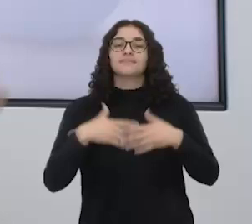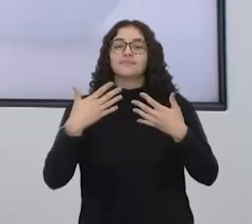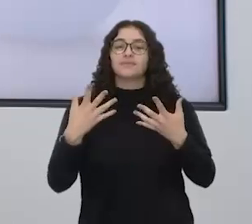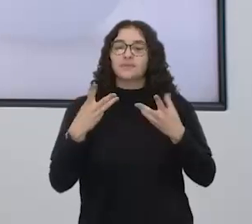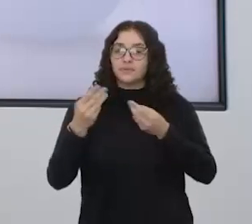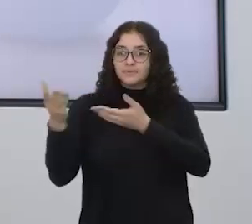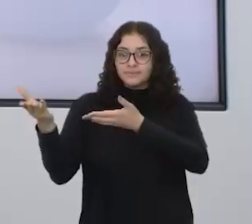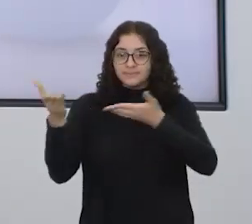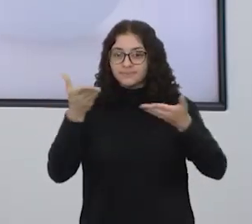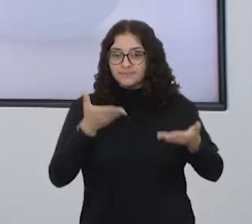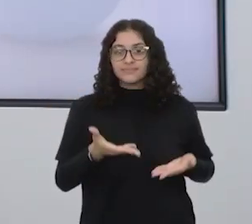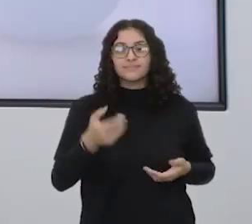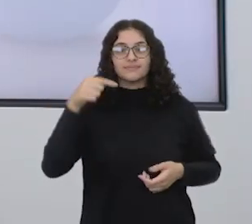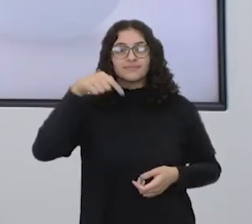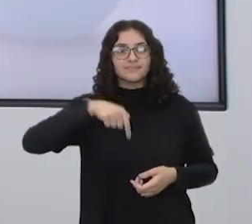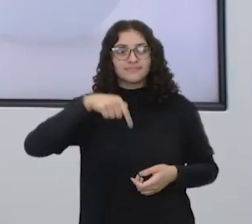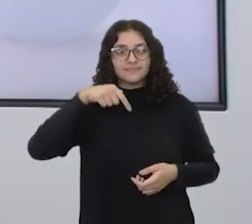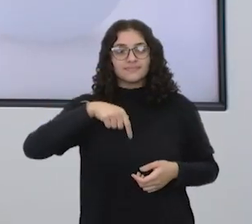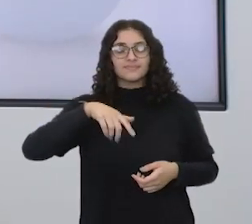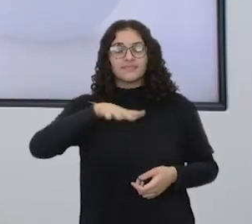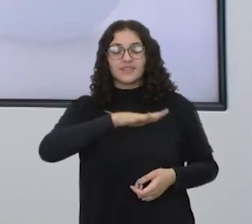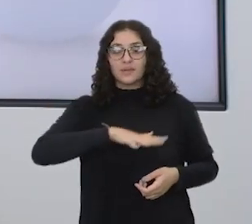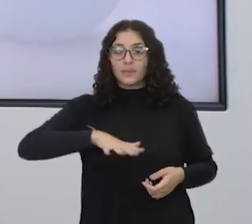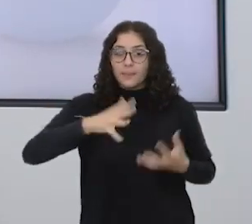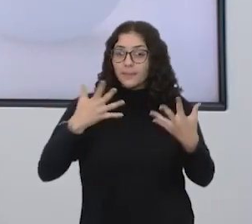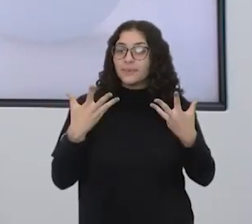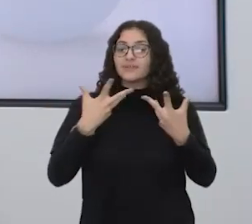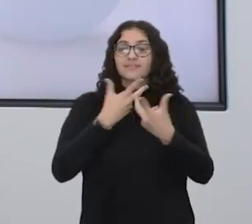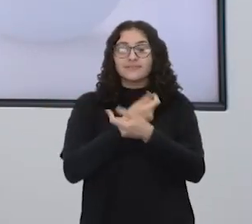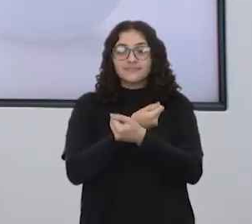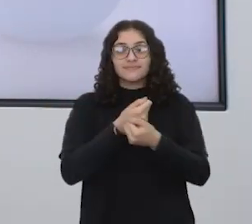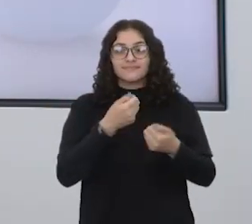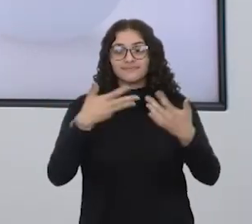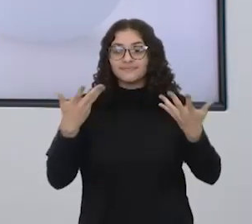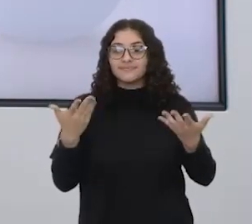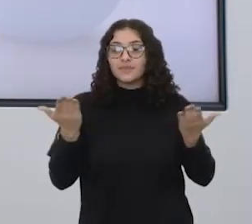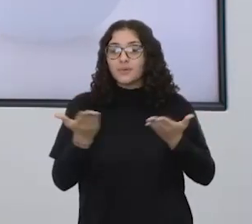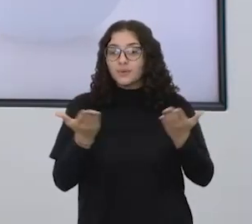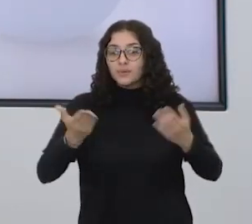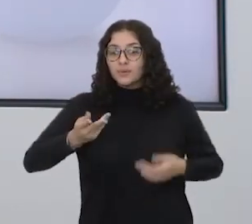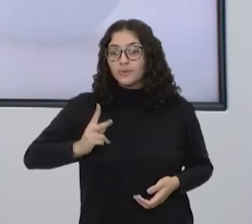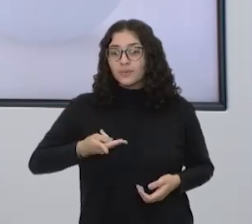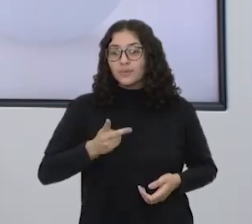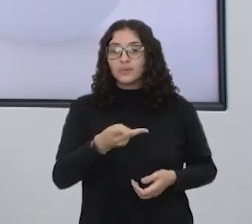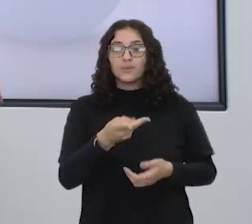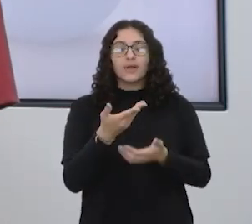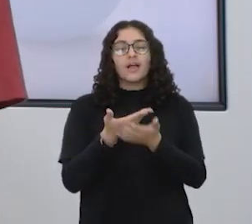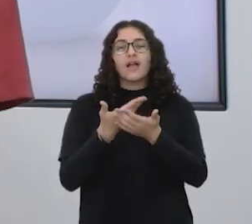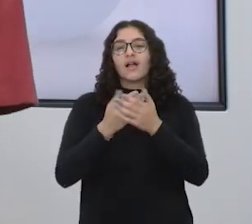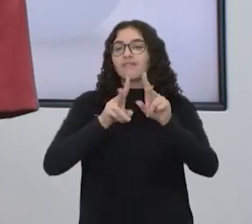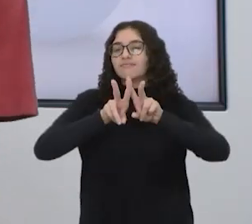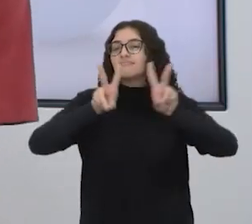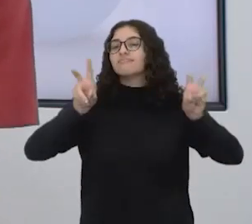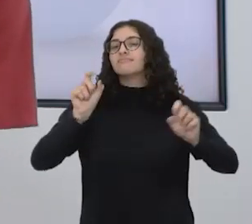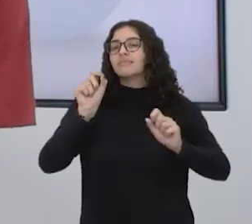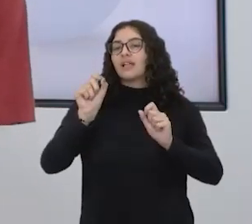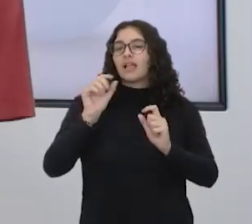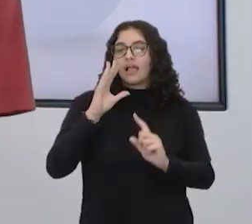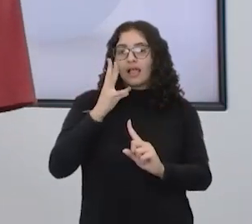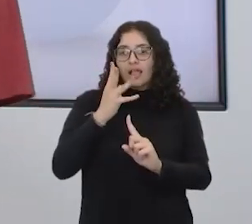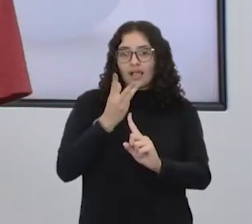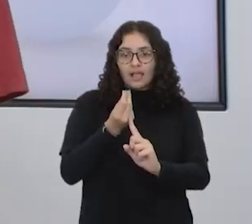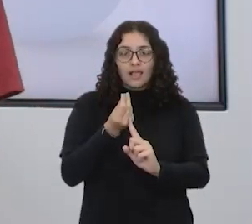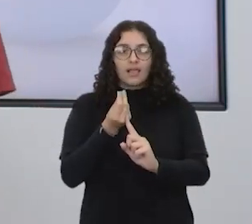todos bem-vindos aqui a esse espaço maravilhoso e hoje vamos dar continuidade à nossa aula sobre arte e preconceito